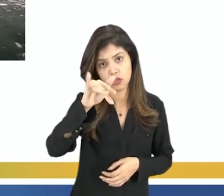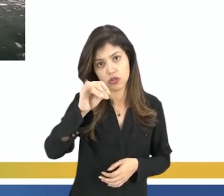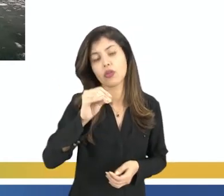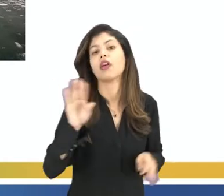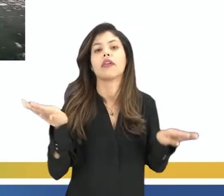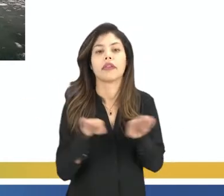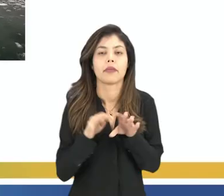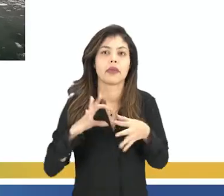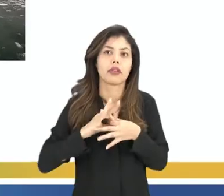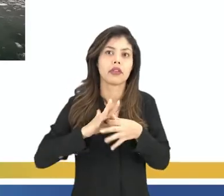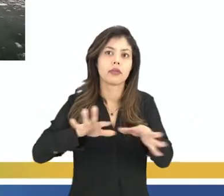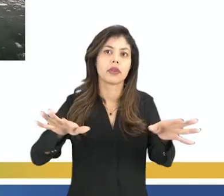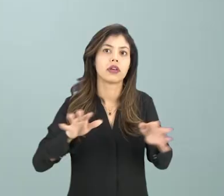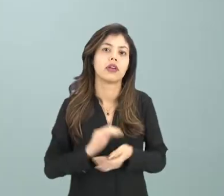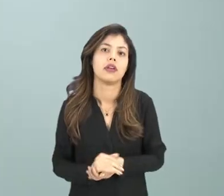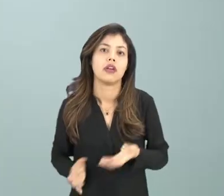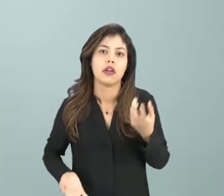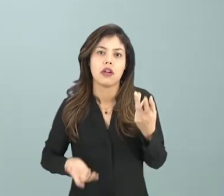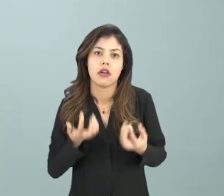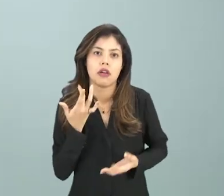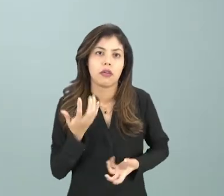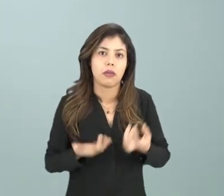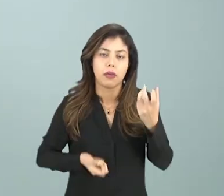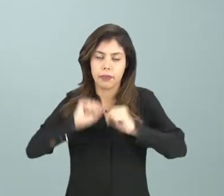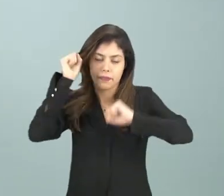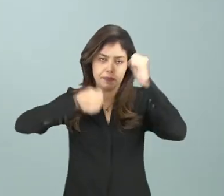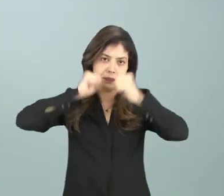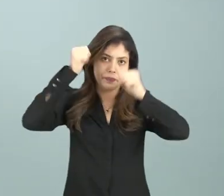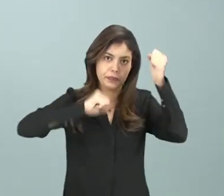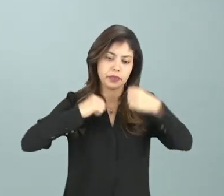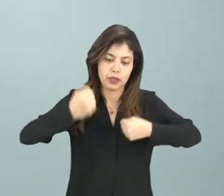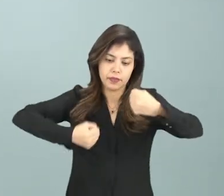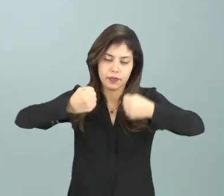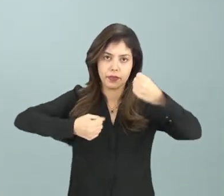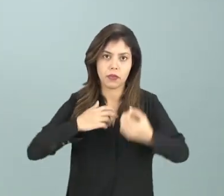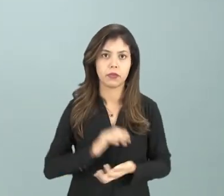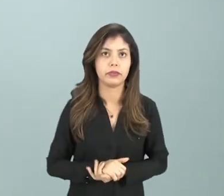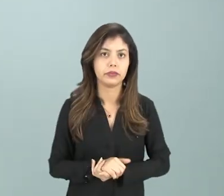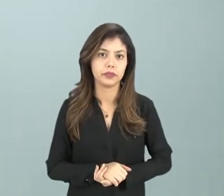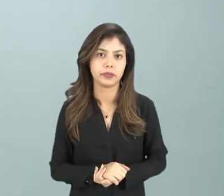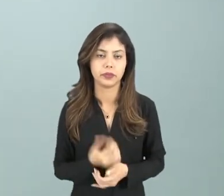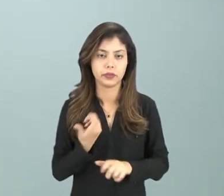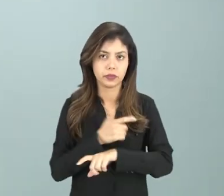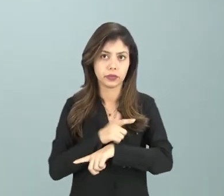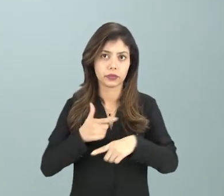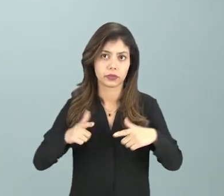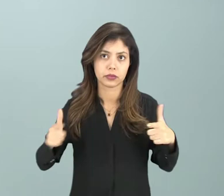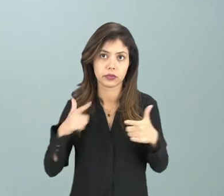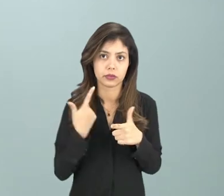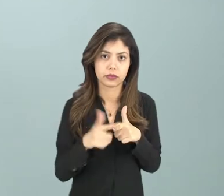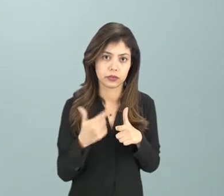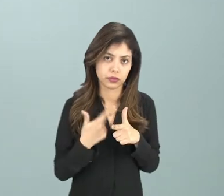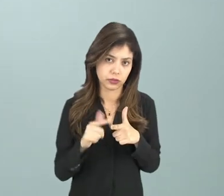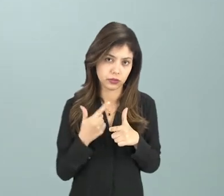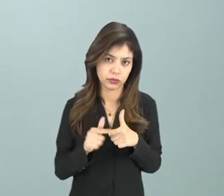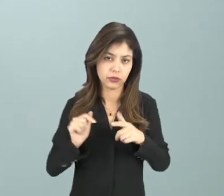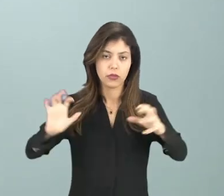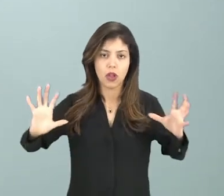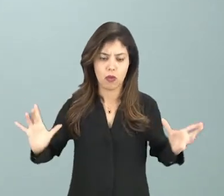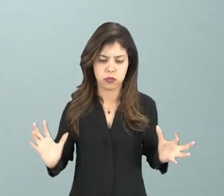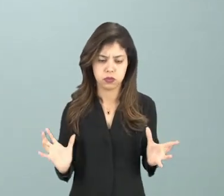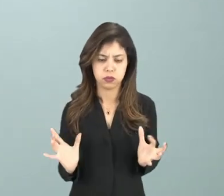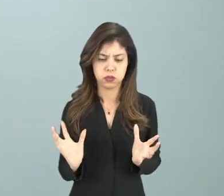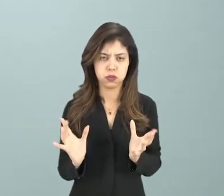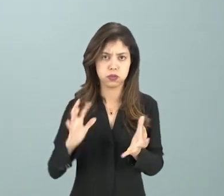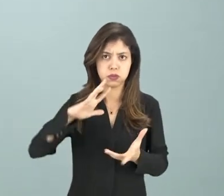que também são liberados na queima de indústrias e em carros a grande consequência do